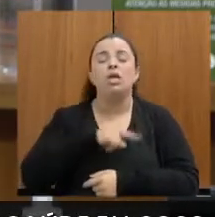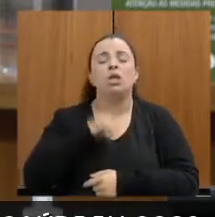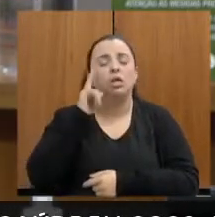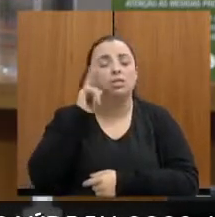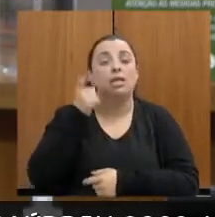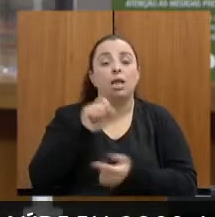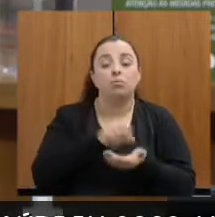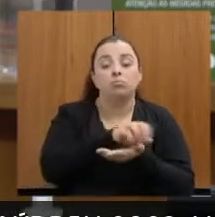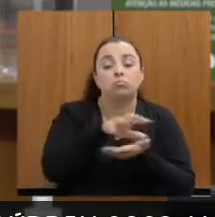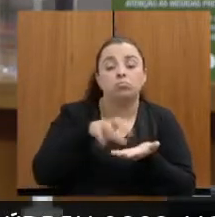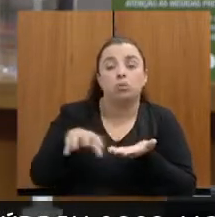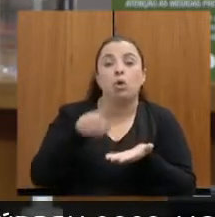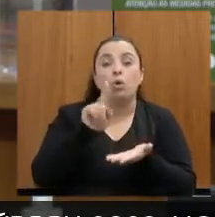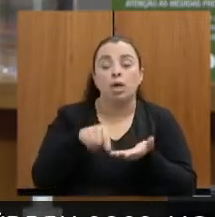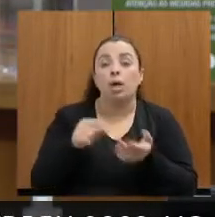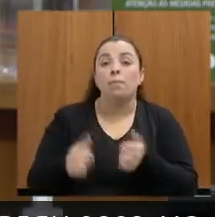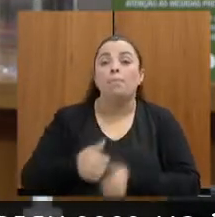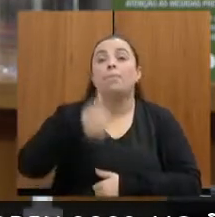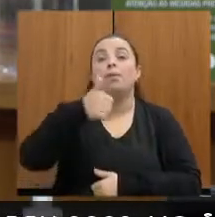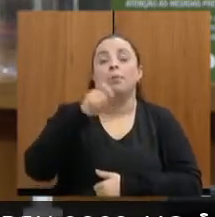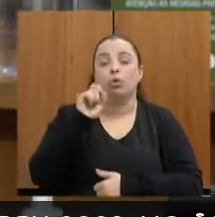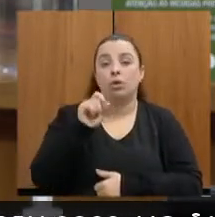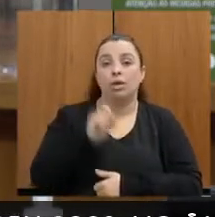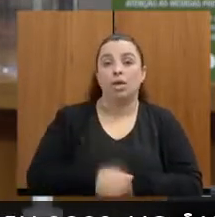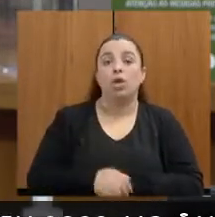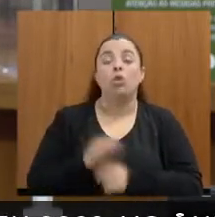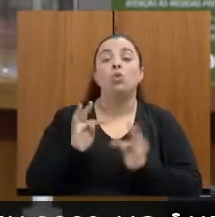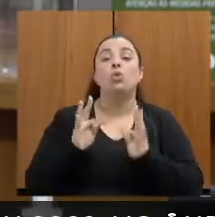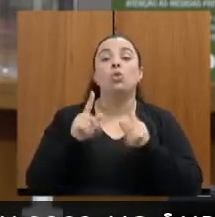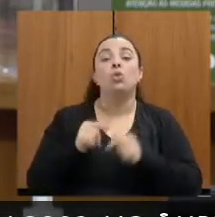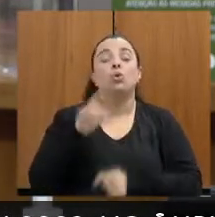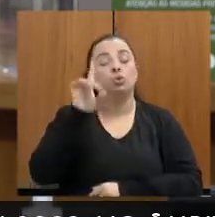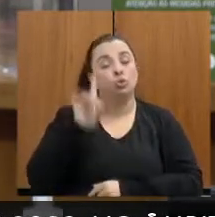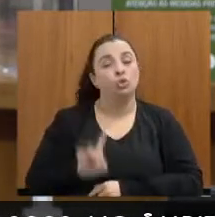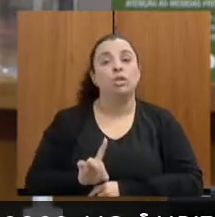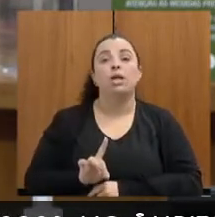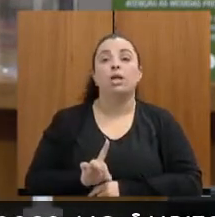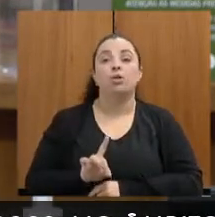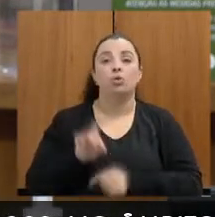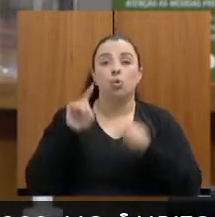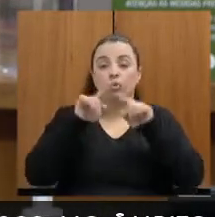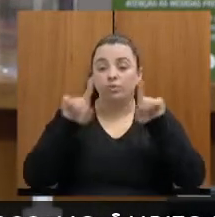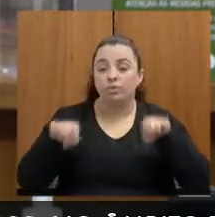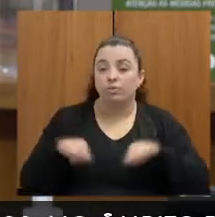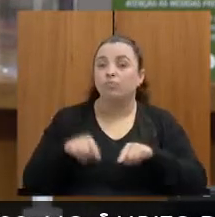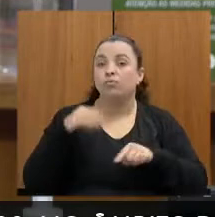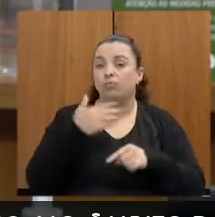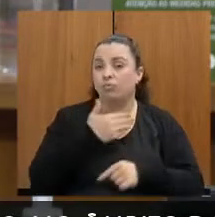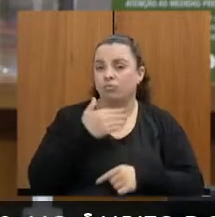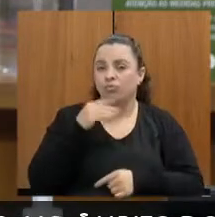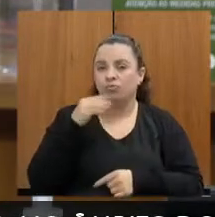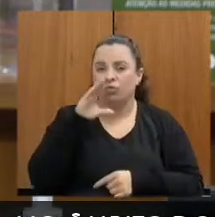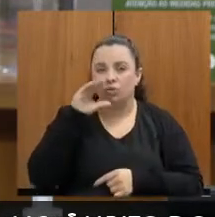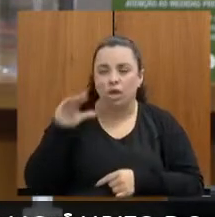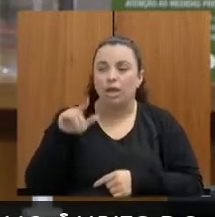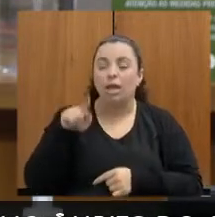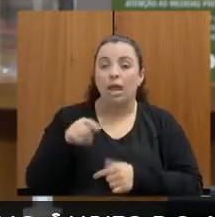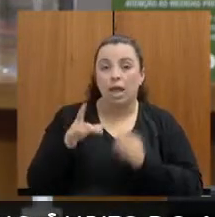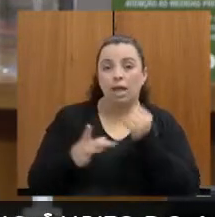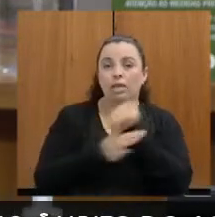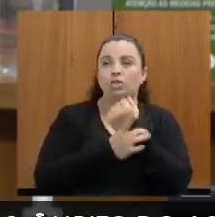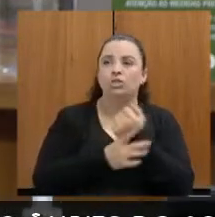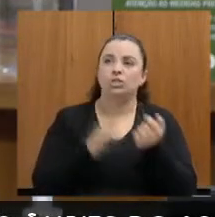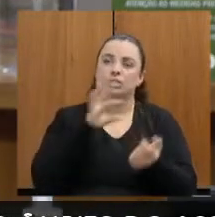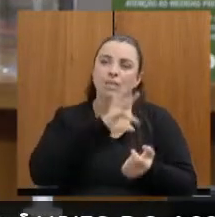gestão é primeiro. Todo direito do servidor a garantir o salário adicional gratificação